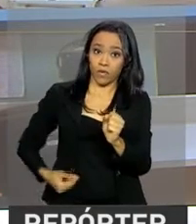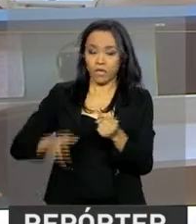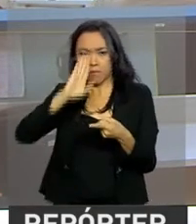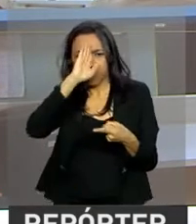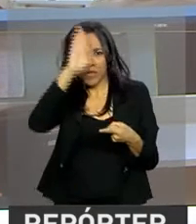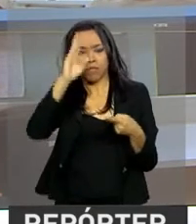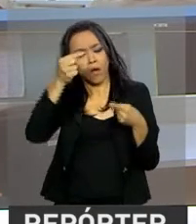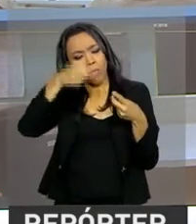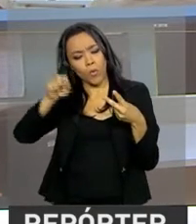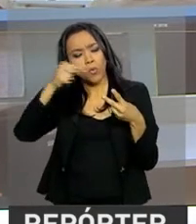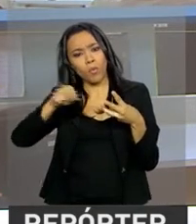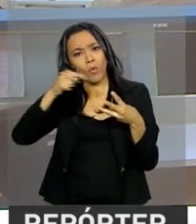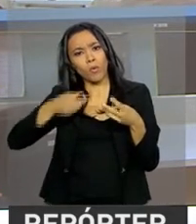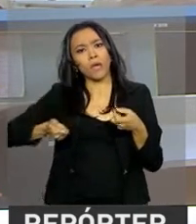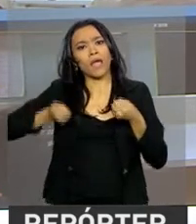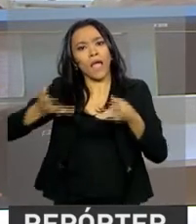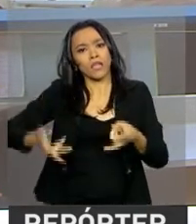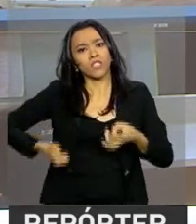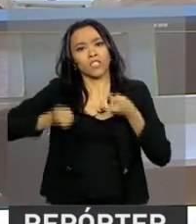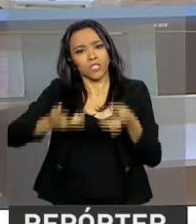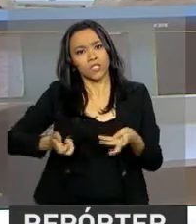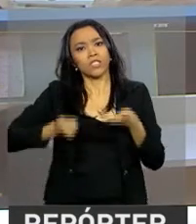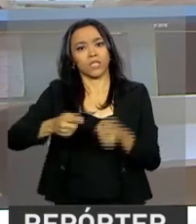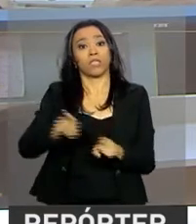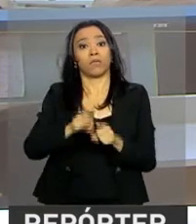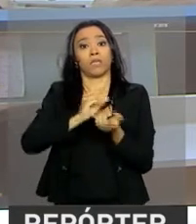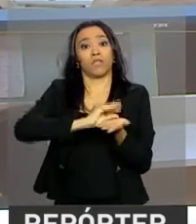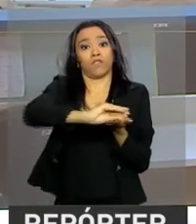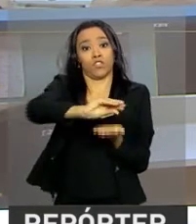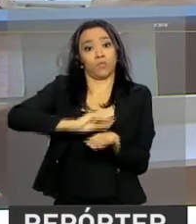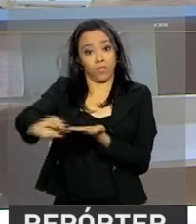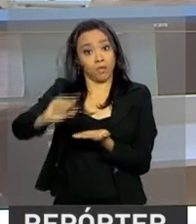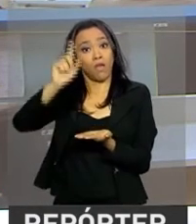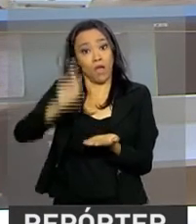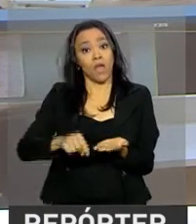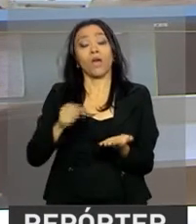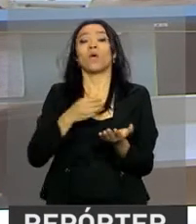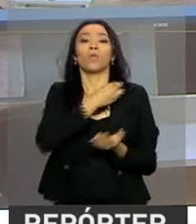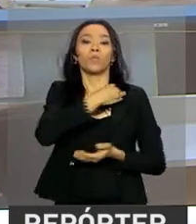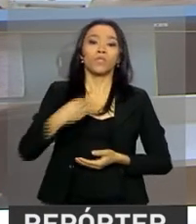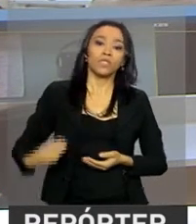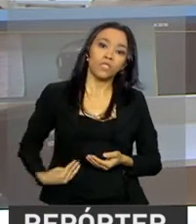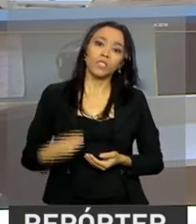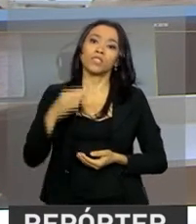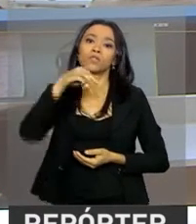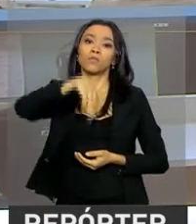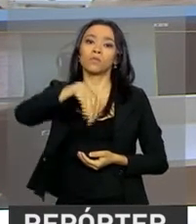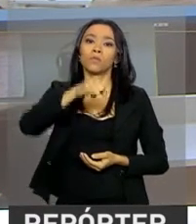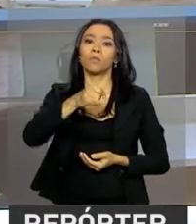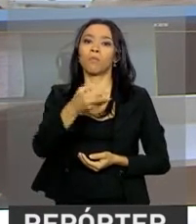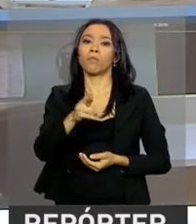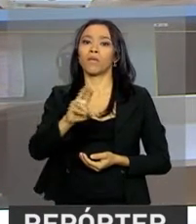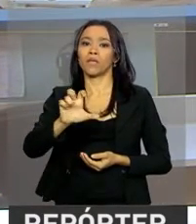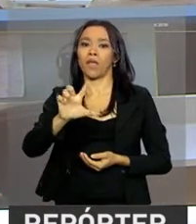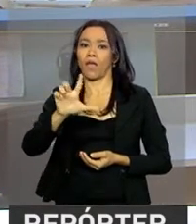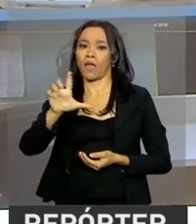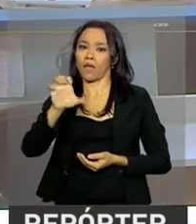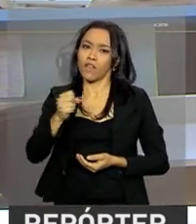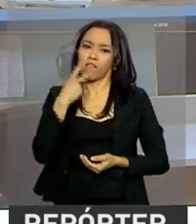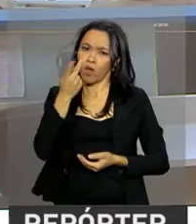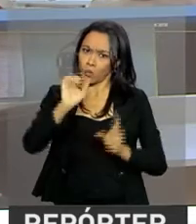para os gastos e investimentos o ministro da fazenda e henrique meirelles falou sobre os desafios do governo